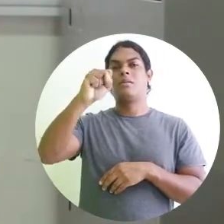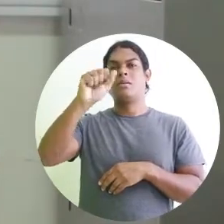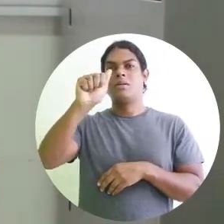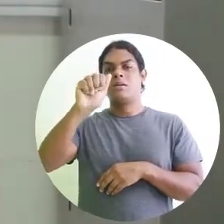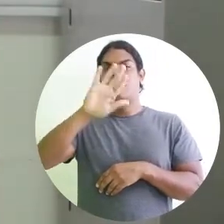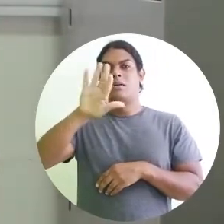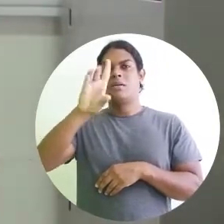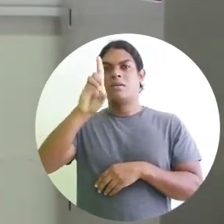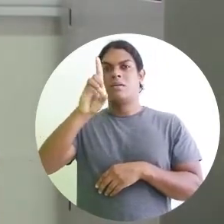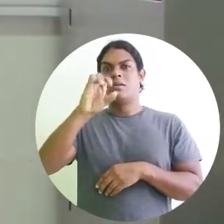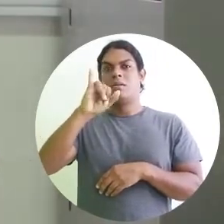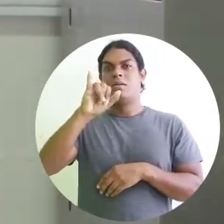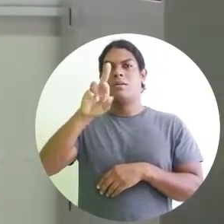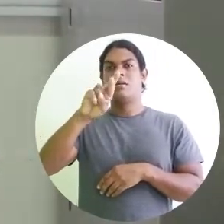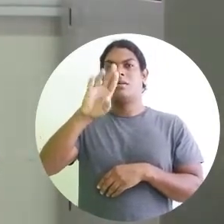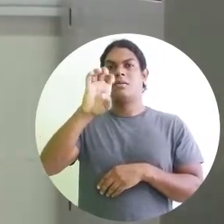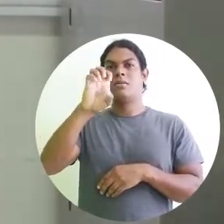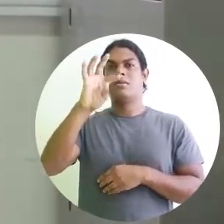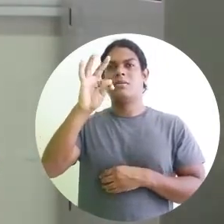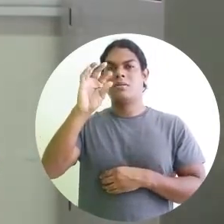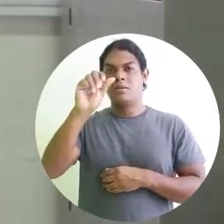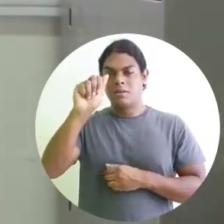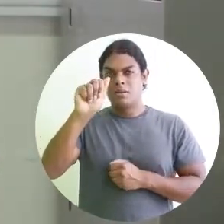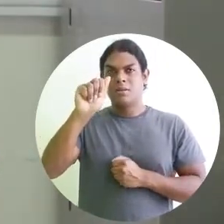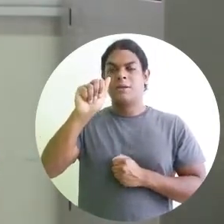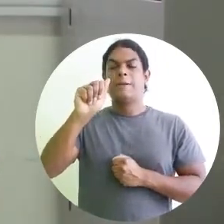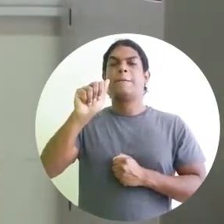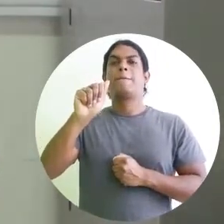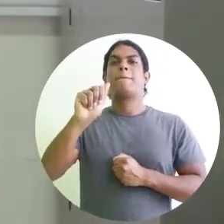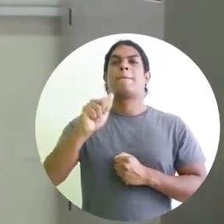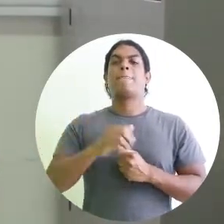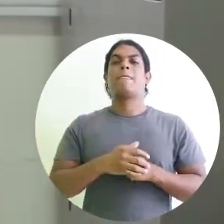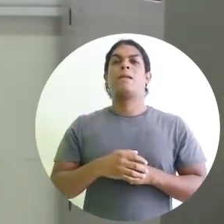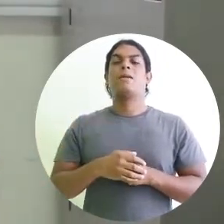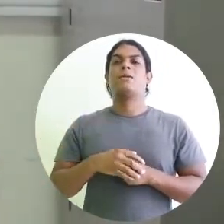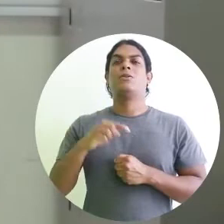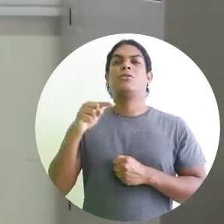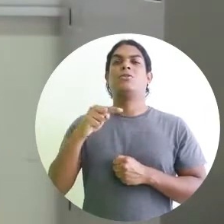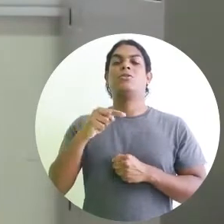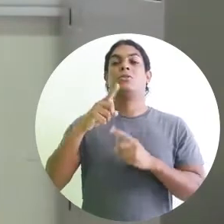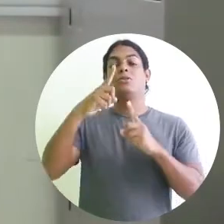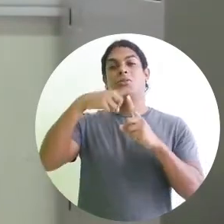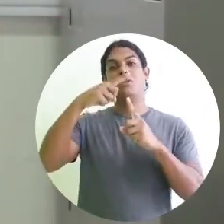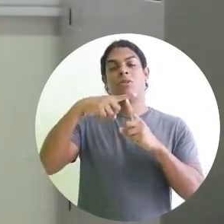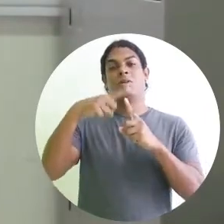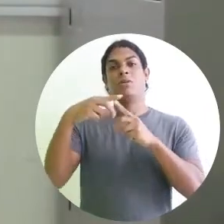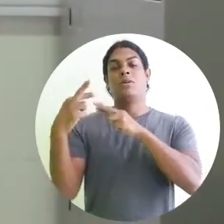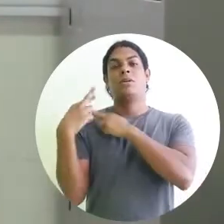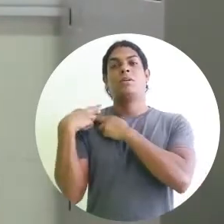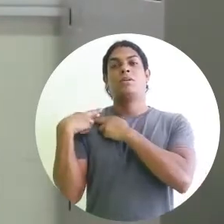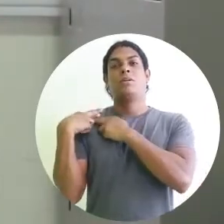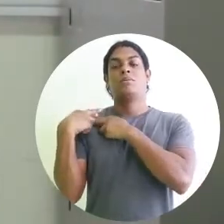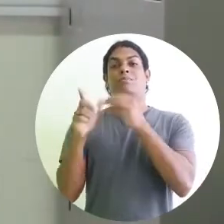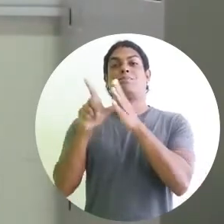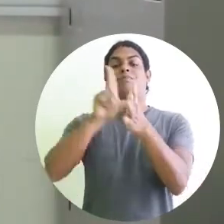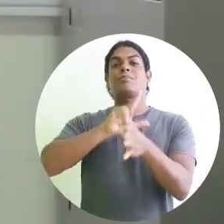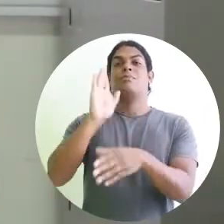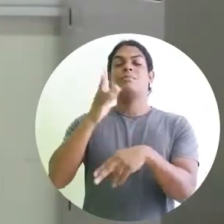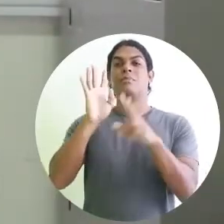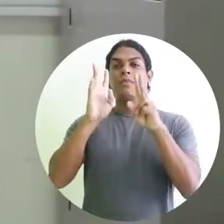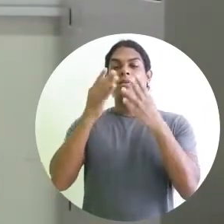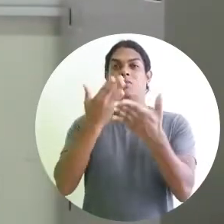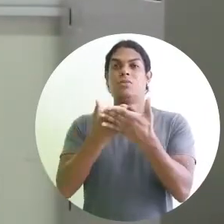saque. Como significa isso? Neste aqui, a maior responsabilidade, na anterior a gente viu que o maior